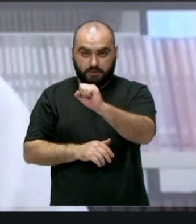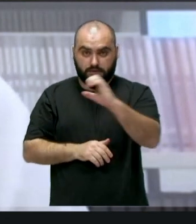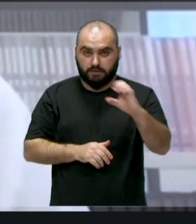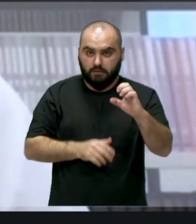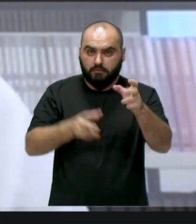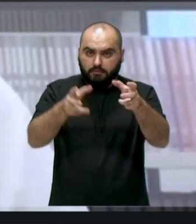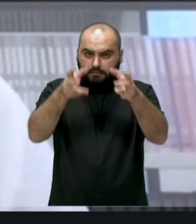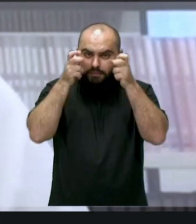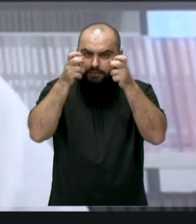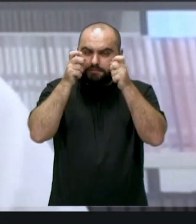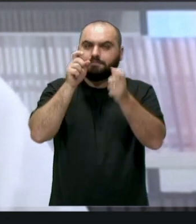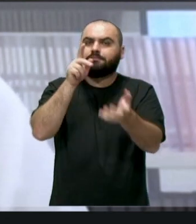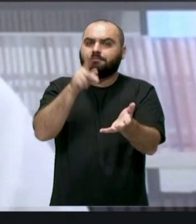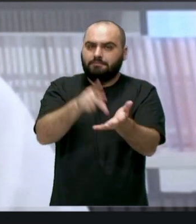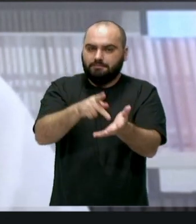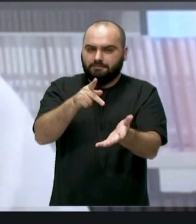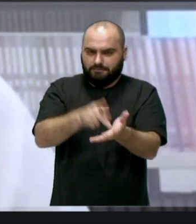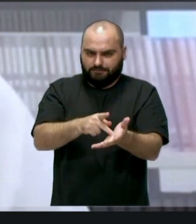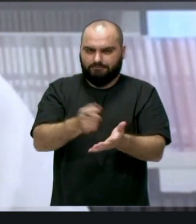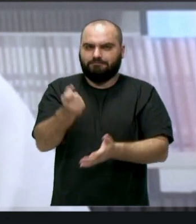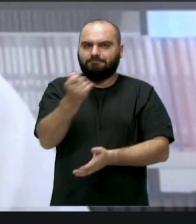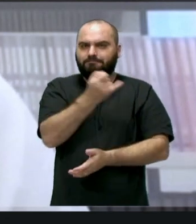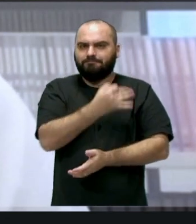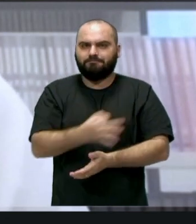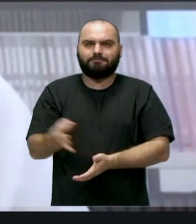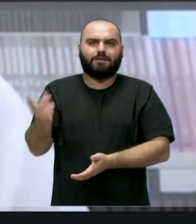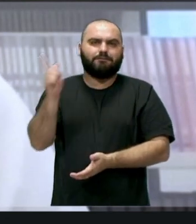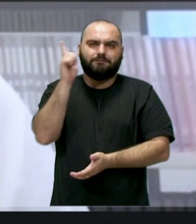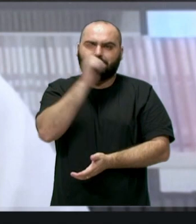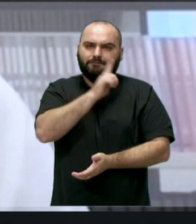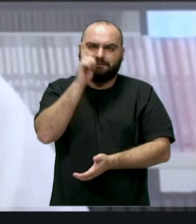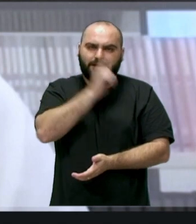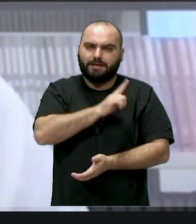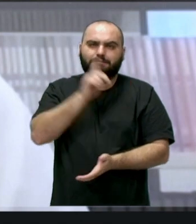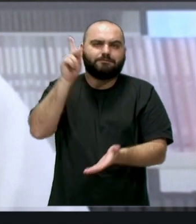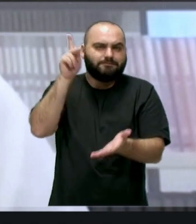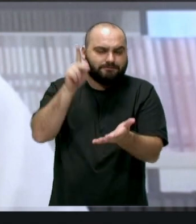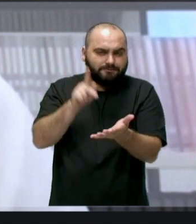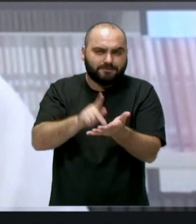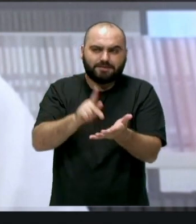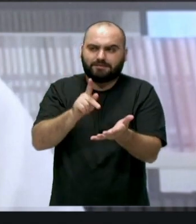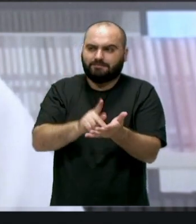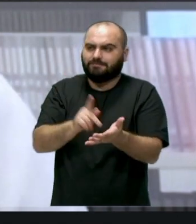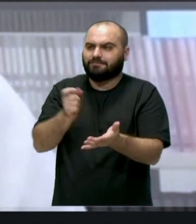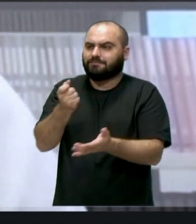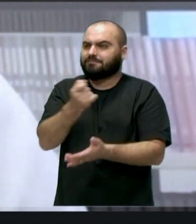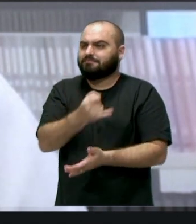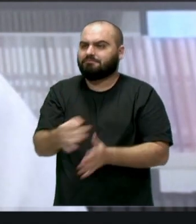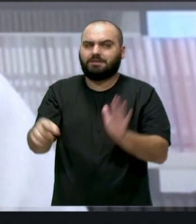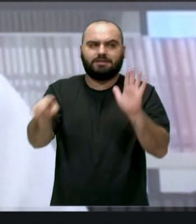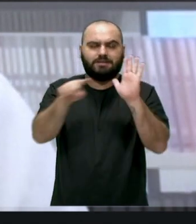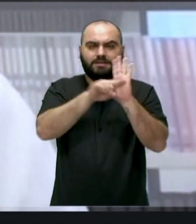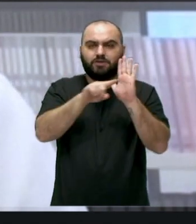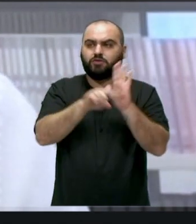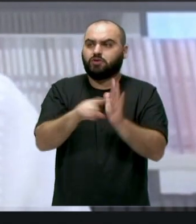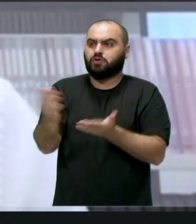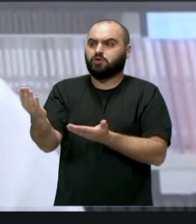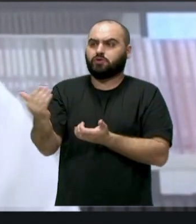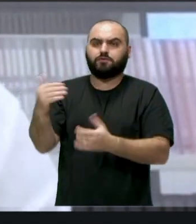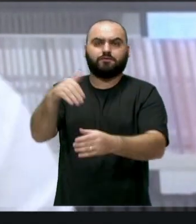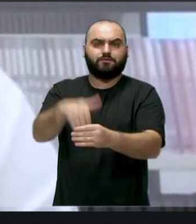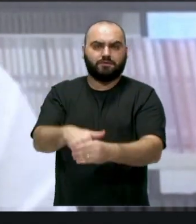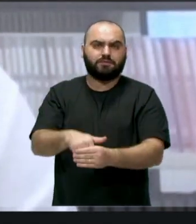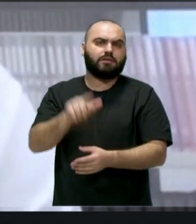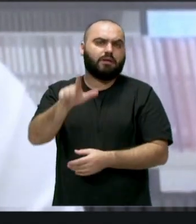fato, um déficit muito grande desses eleitorado do que nós chamamos de jovem eleitor, que são